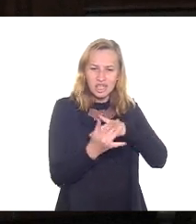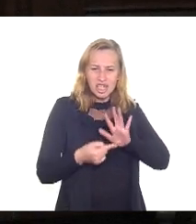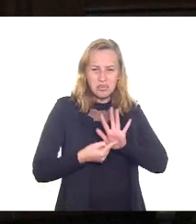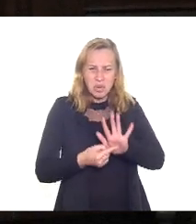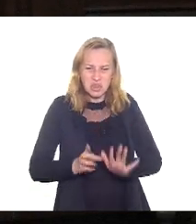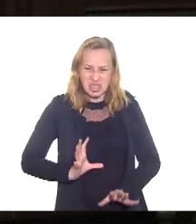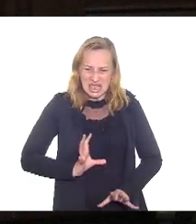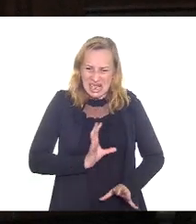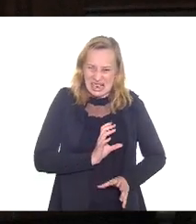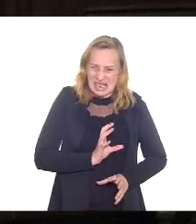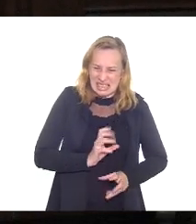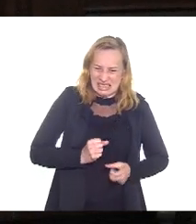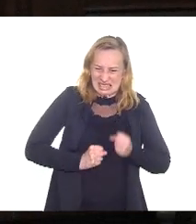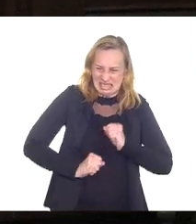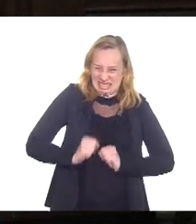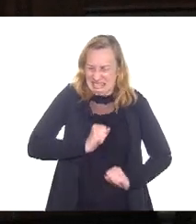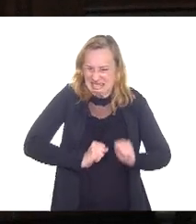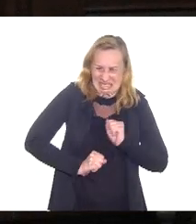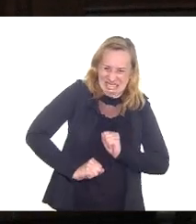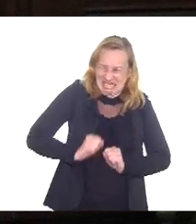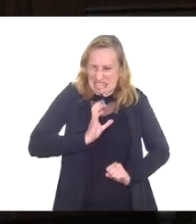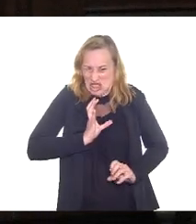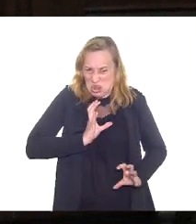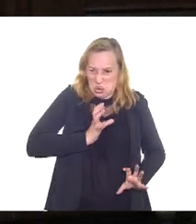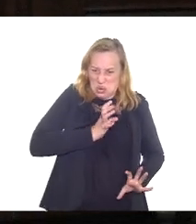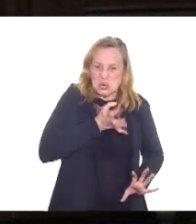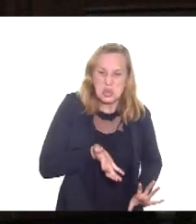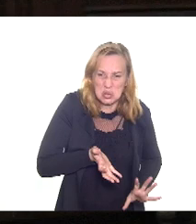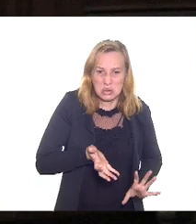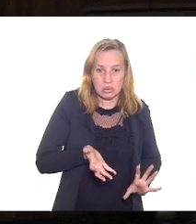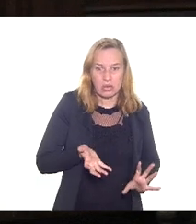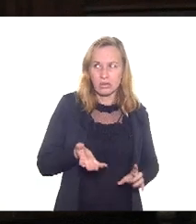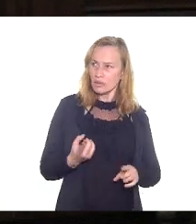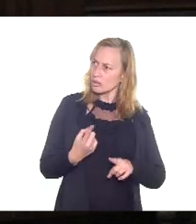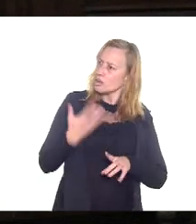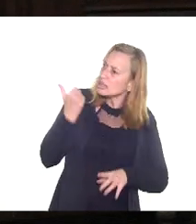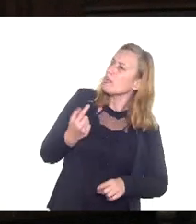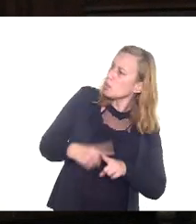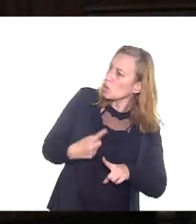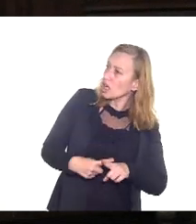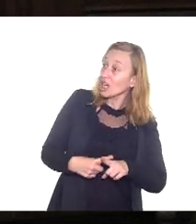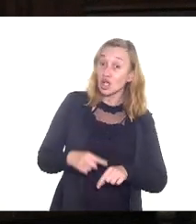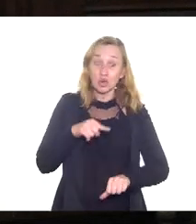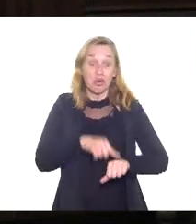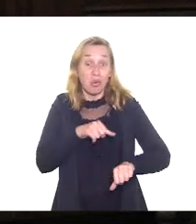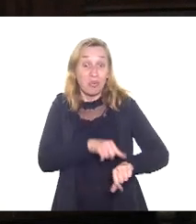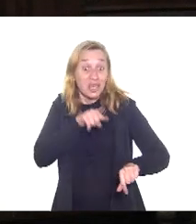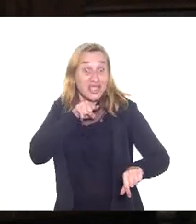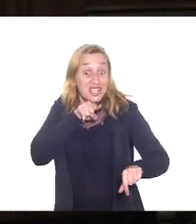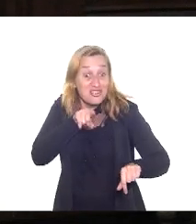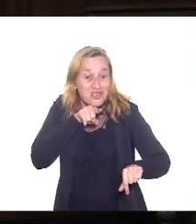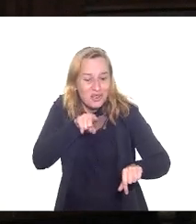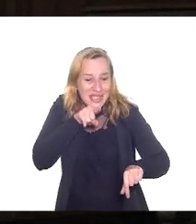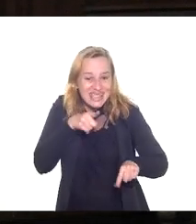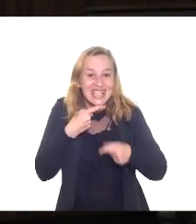raiva, ódio, inala ódio. Sabe por quê? Porque no momento em que você deseja a morte